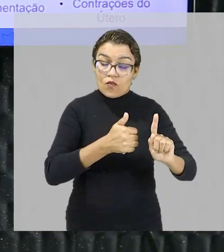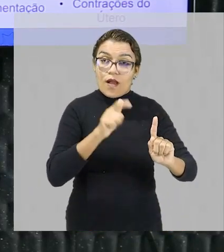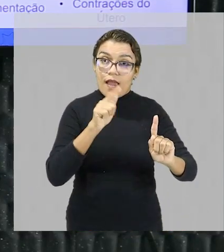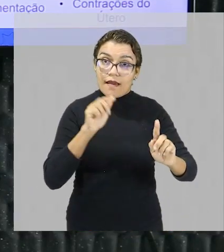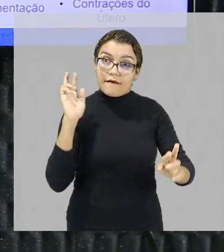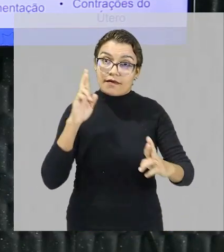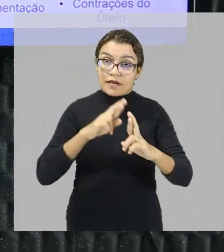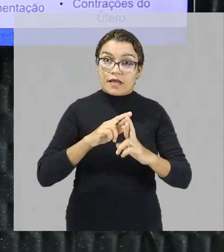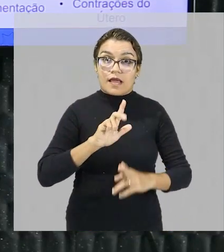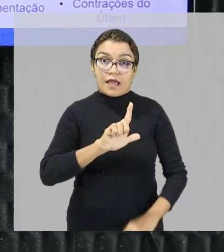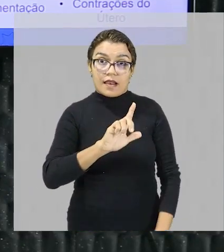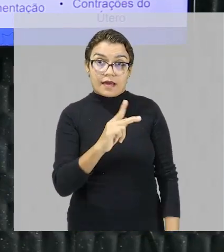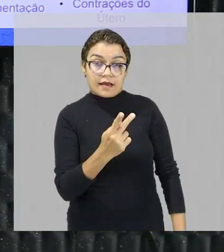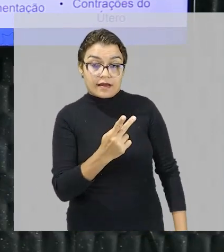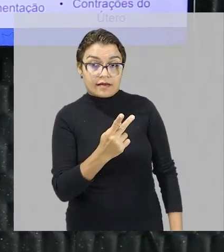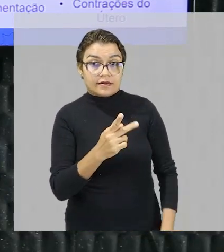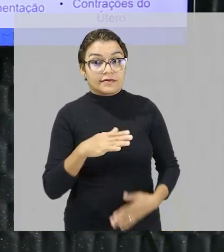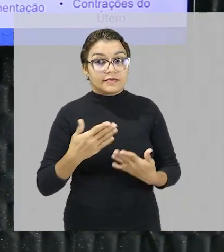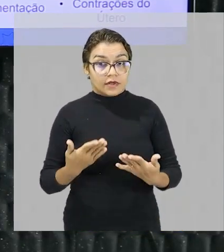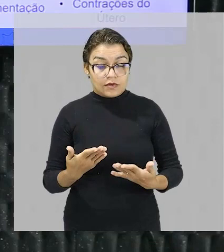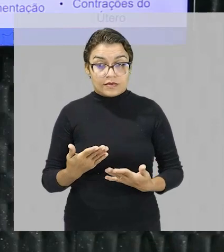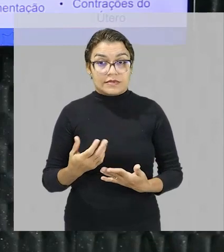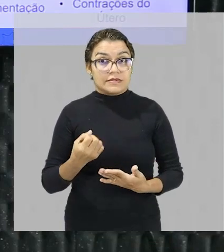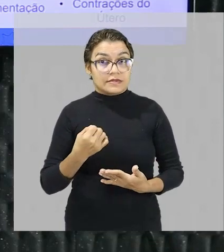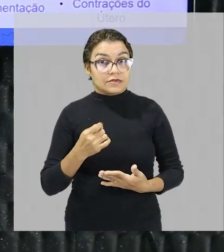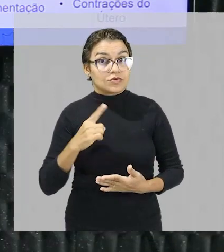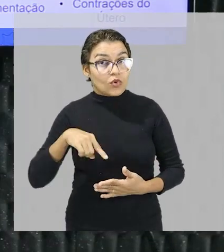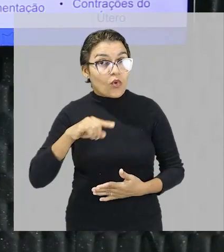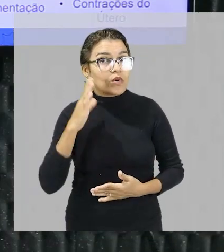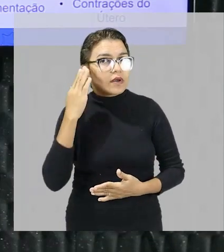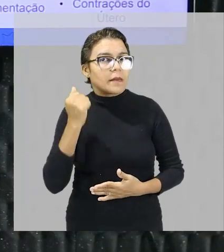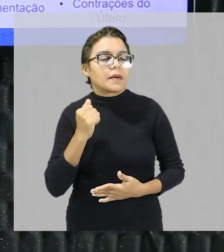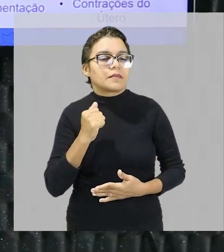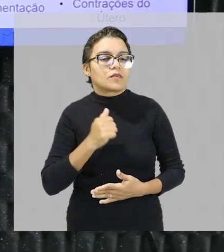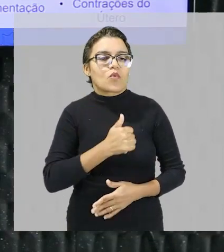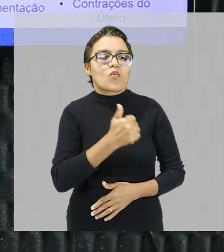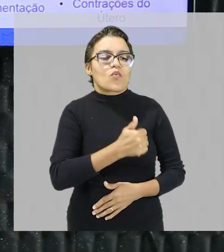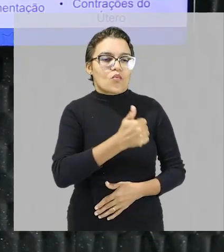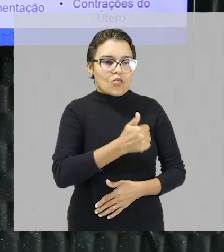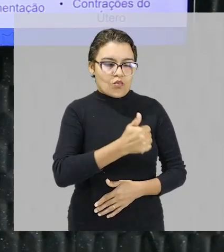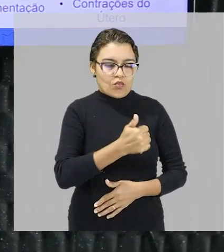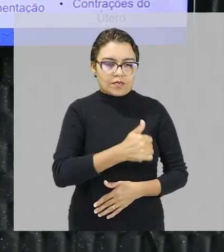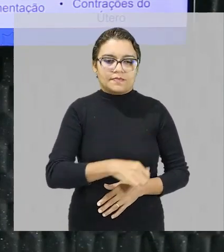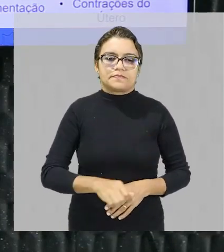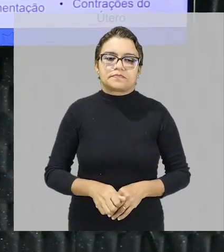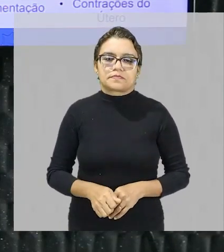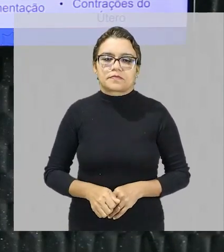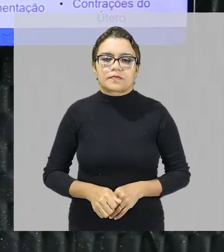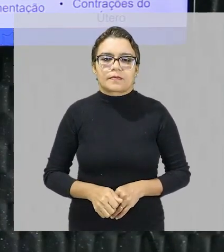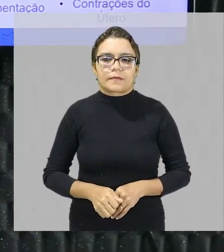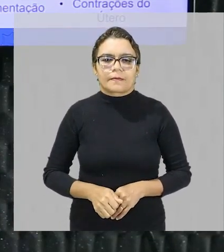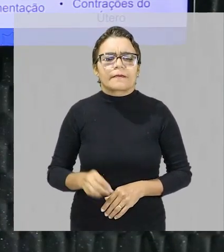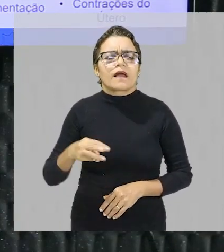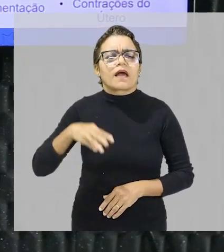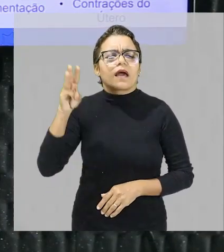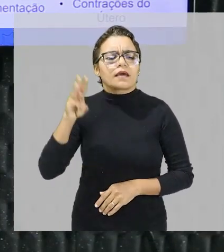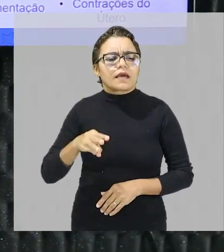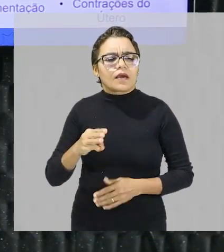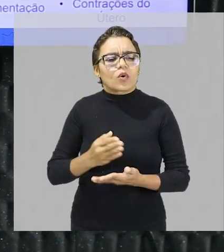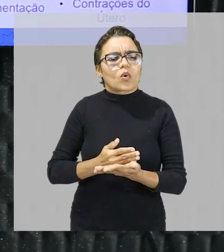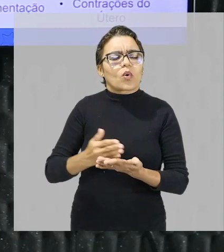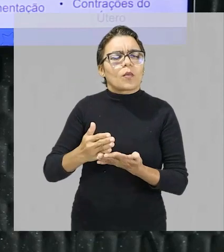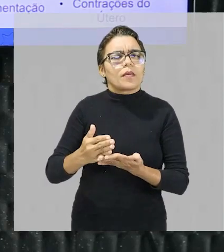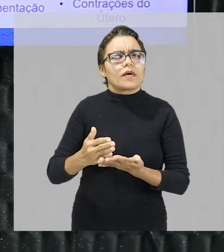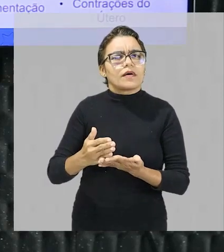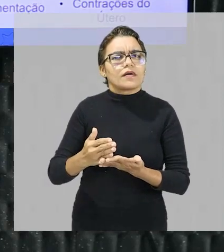LH, então, se a gente sabe, se o gráfico 1 referir-se ao nível de LH, quem é que deve estar no início do